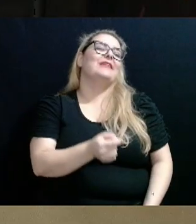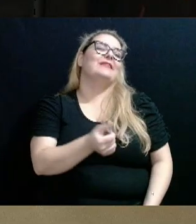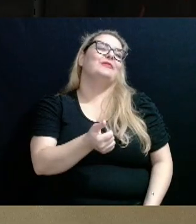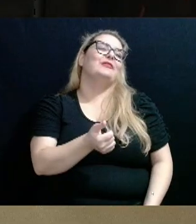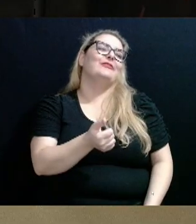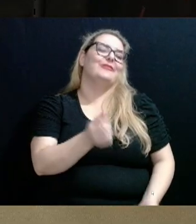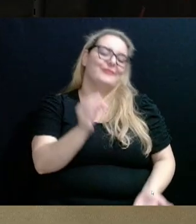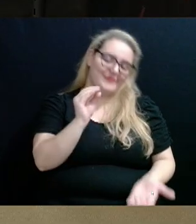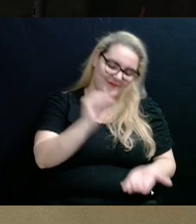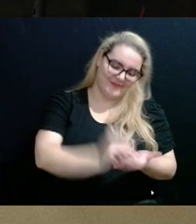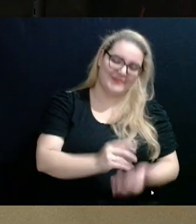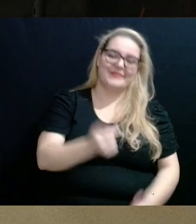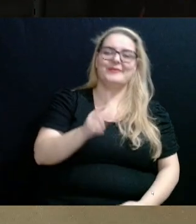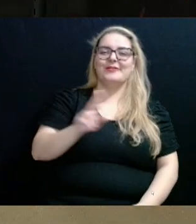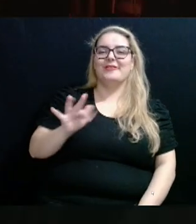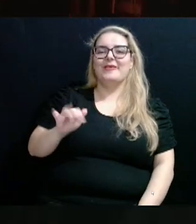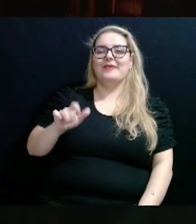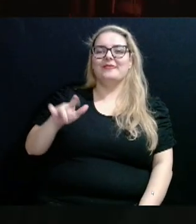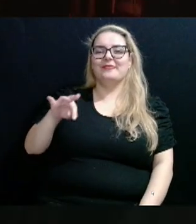tá? Já tá